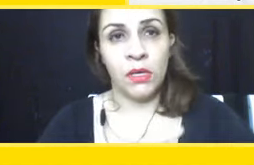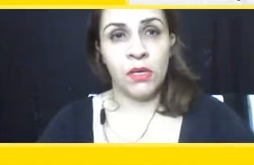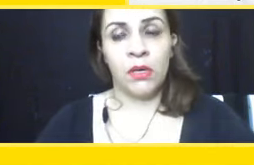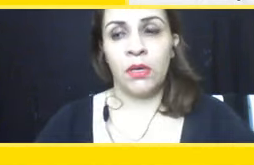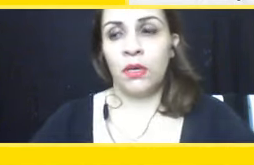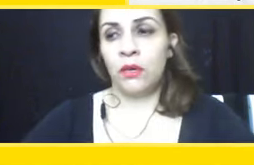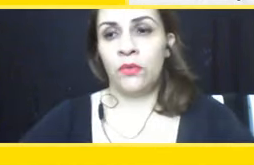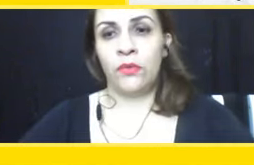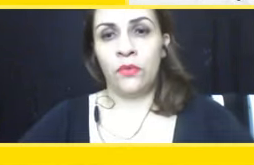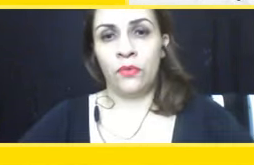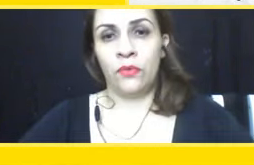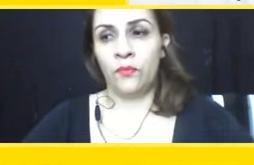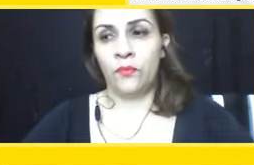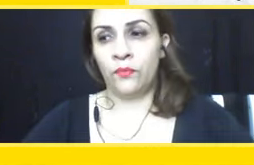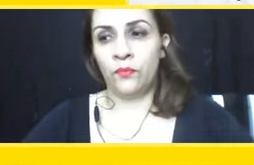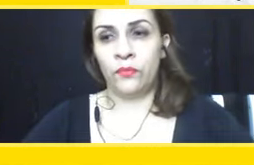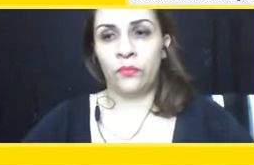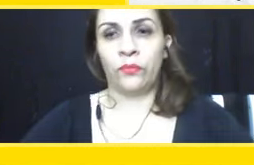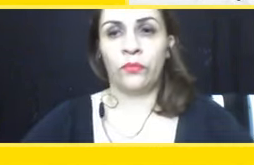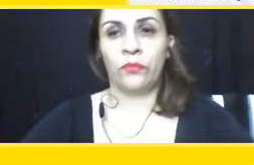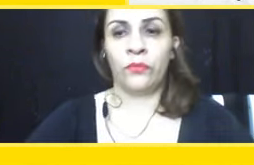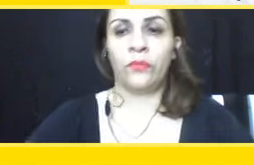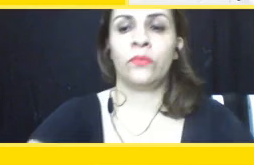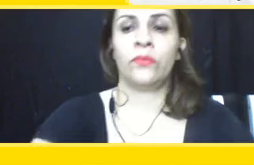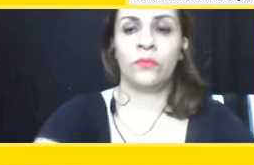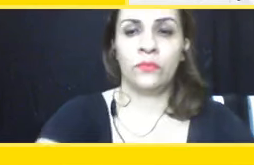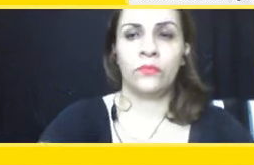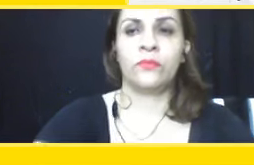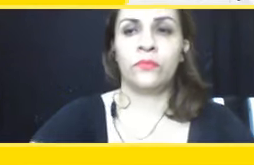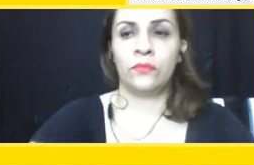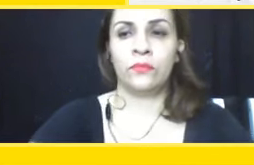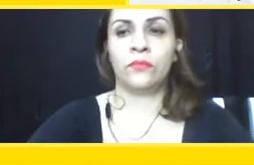o impacto, a diminuição de 600 milhões, certo? Então